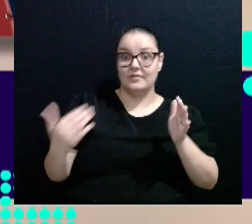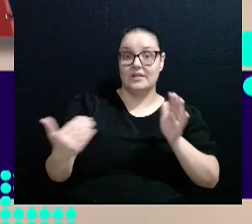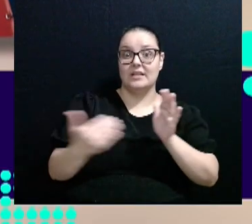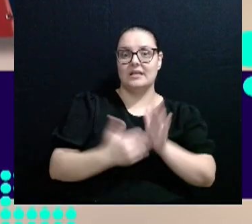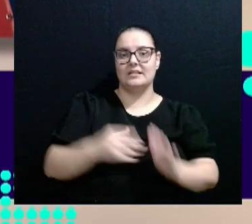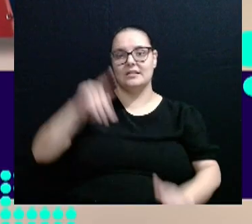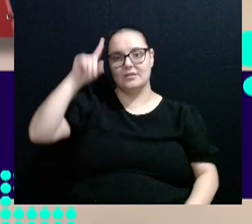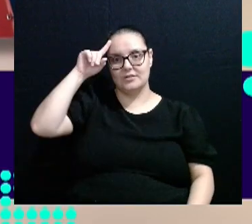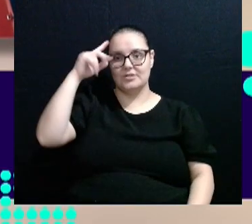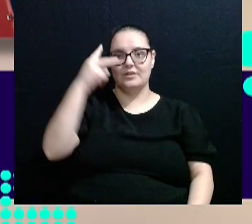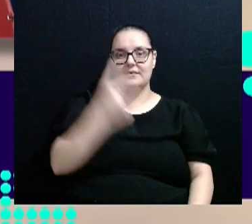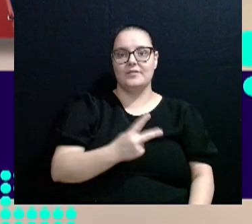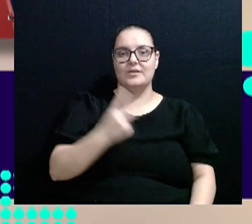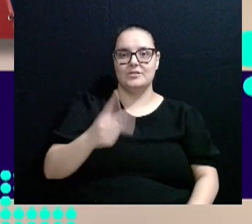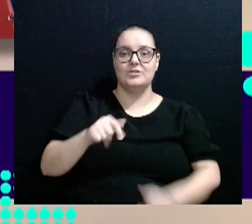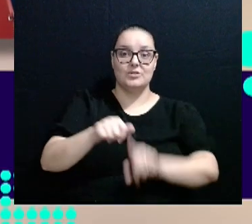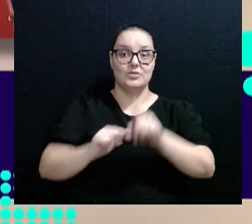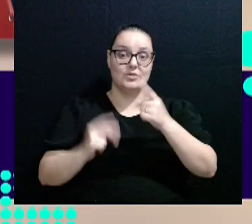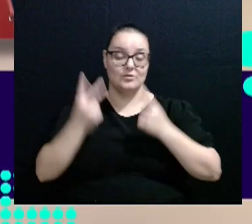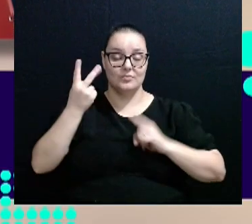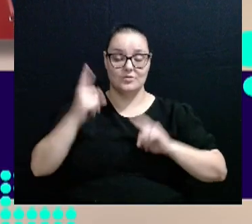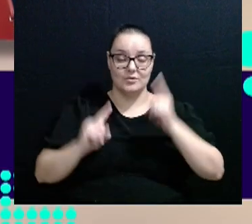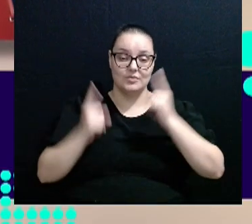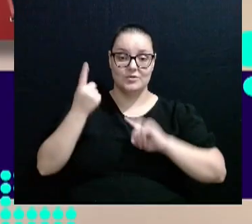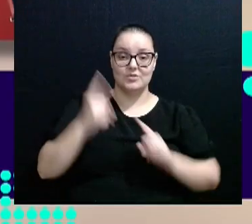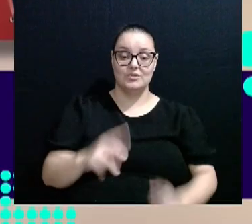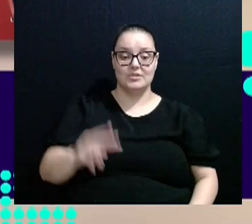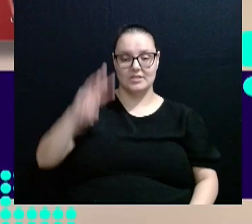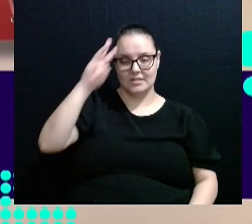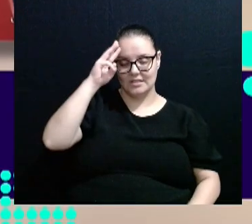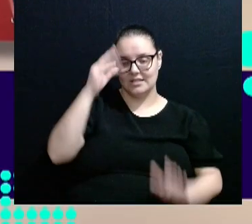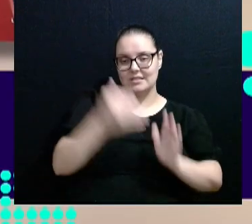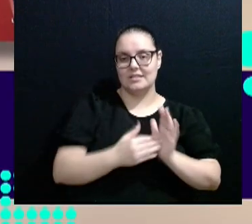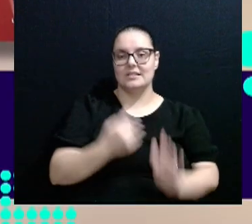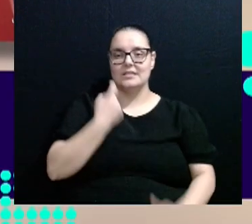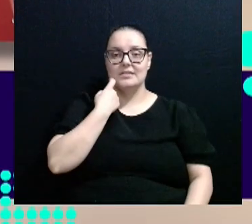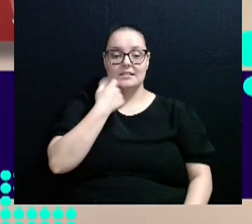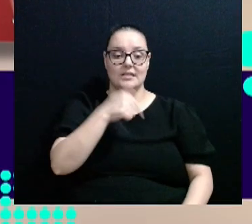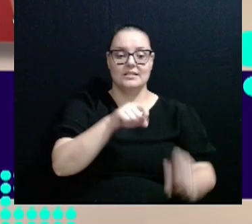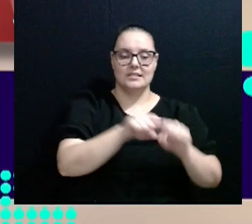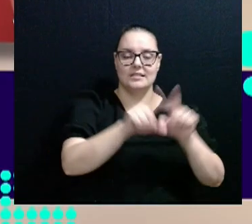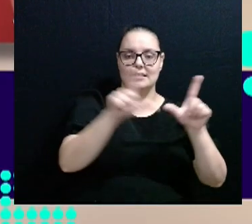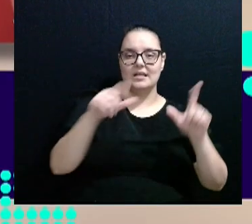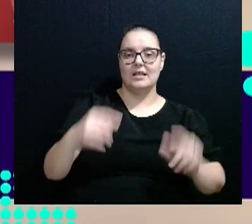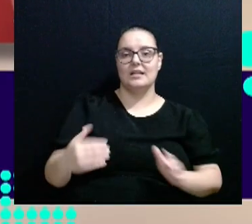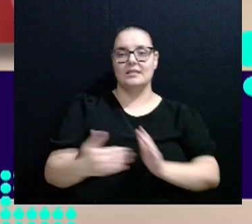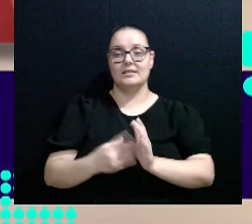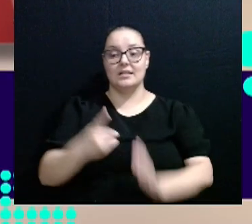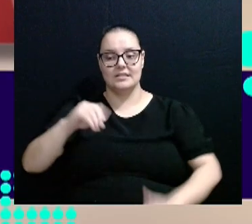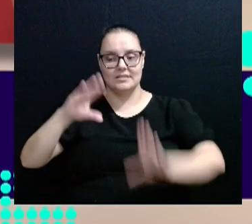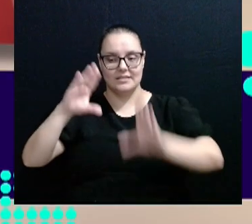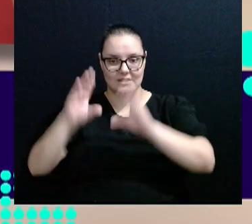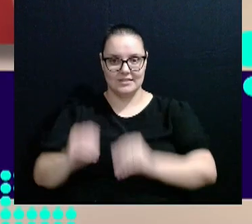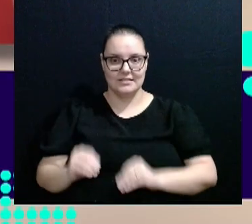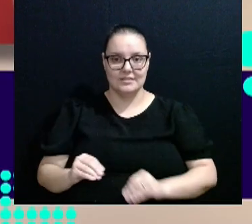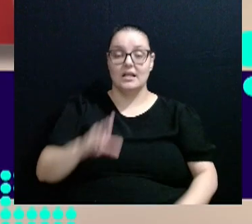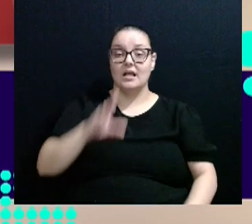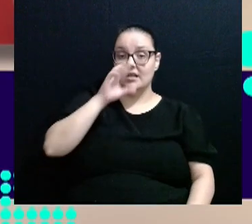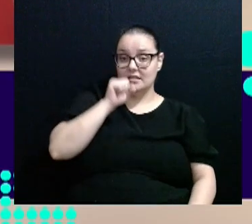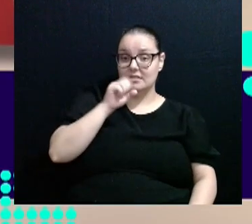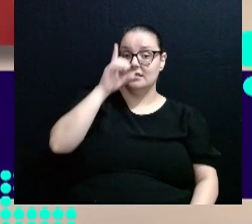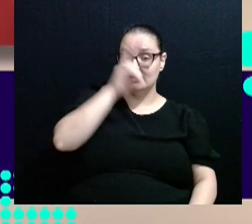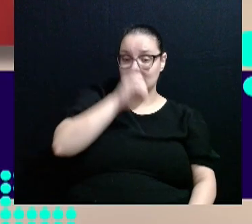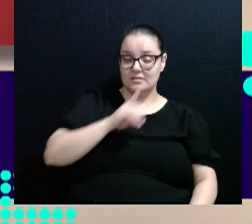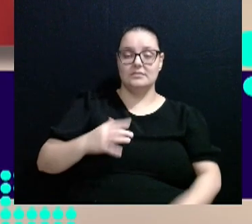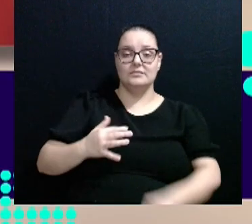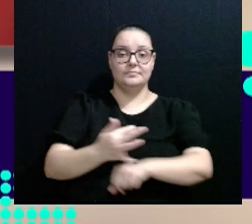de fevereiro, de terça a sexta, das 7 horas da manhã às 10 horas da noite. Sábados, domingos e feriados,